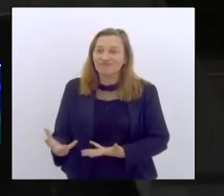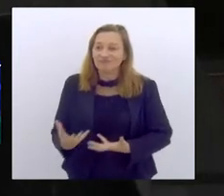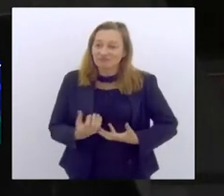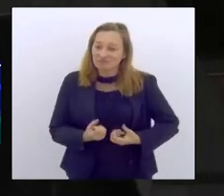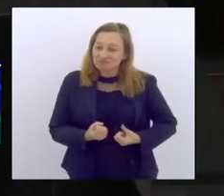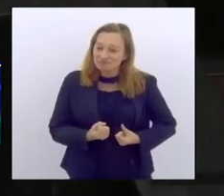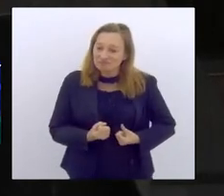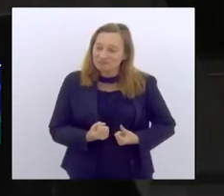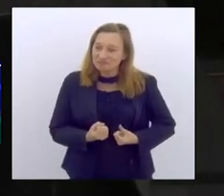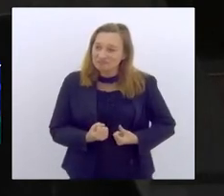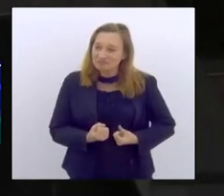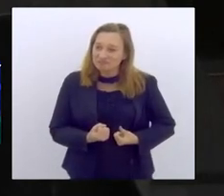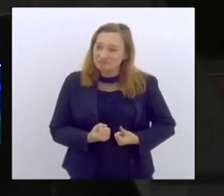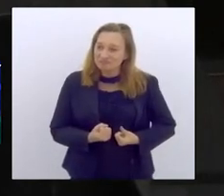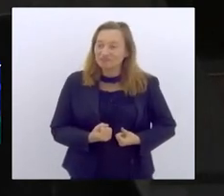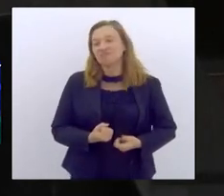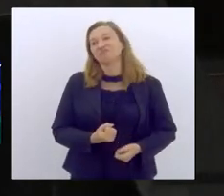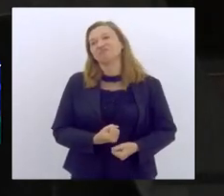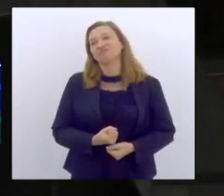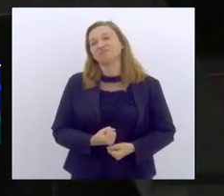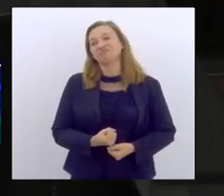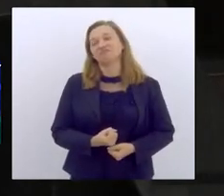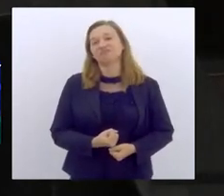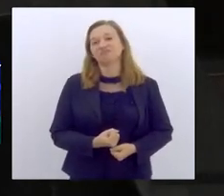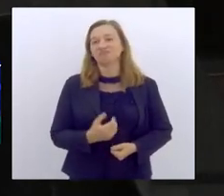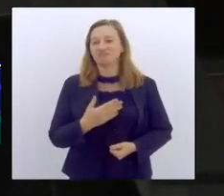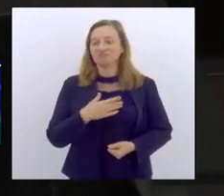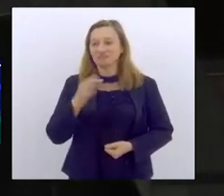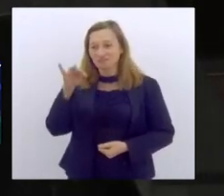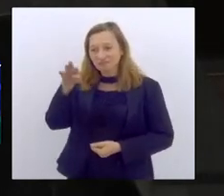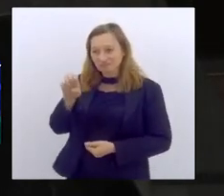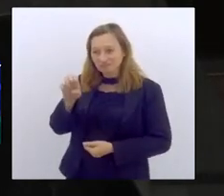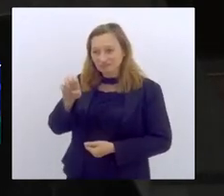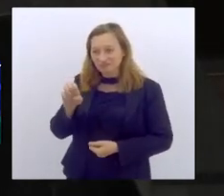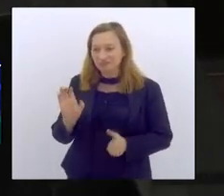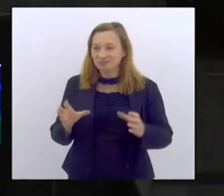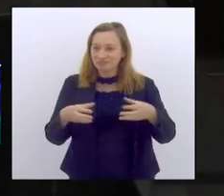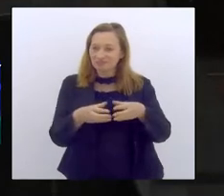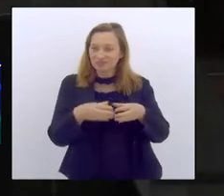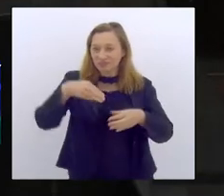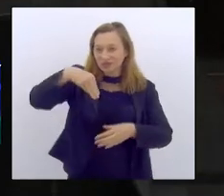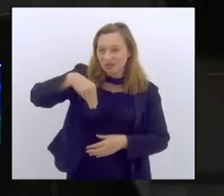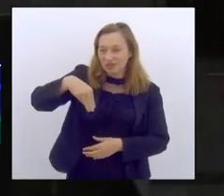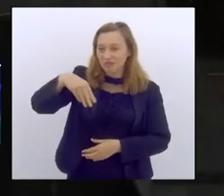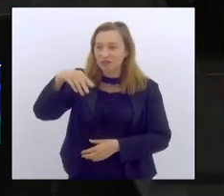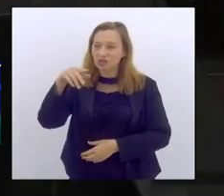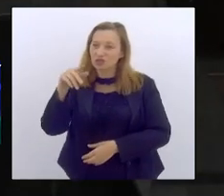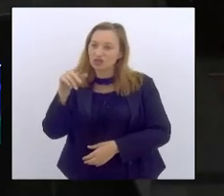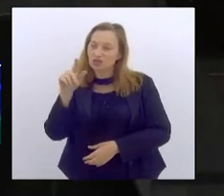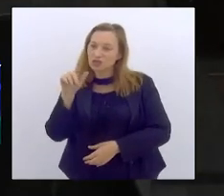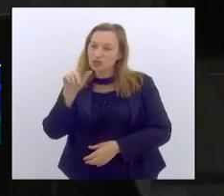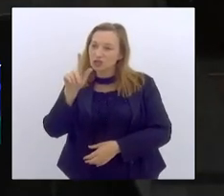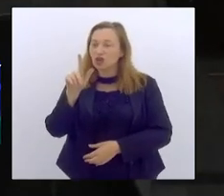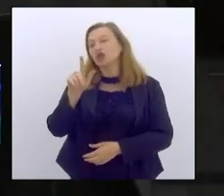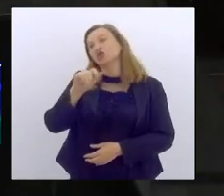receber meu gabinete o coletivo MJ pop coletivo